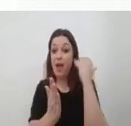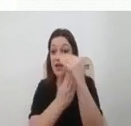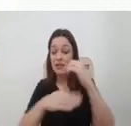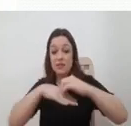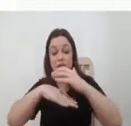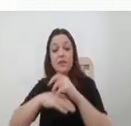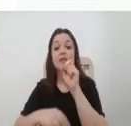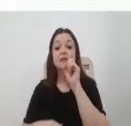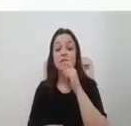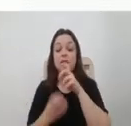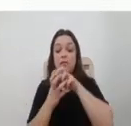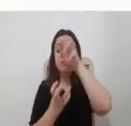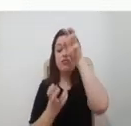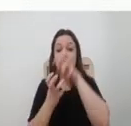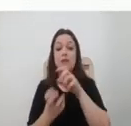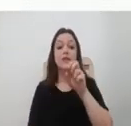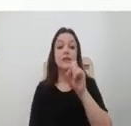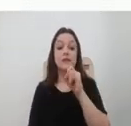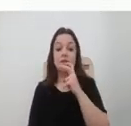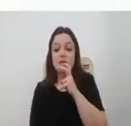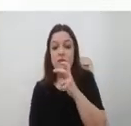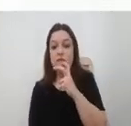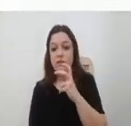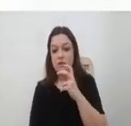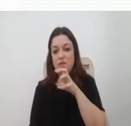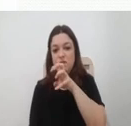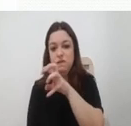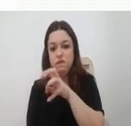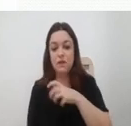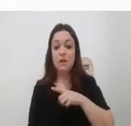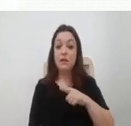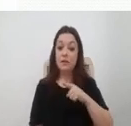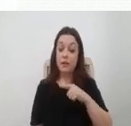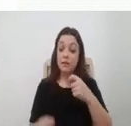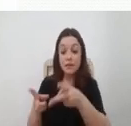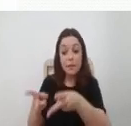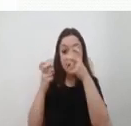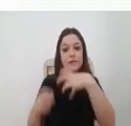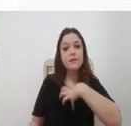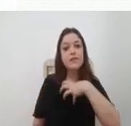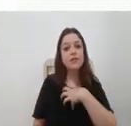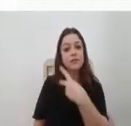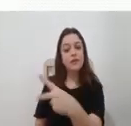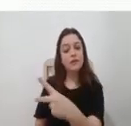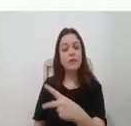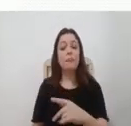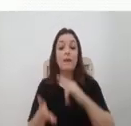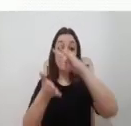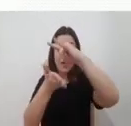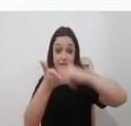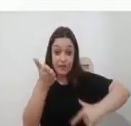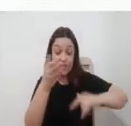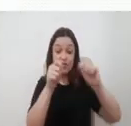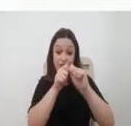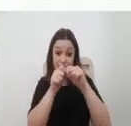apresenta lambedura, se ele boceja, se ele rosna, etc. Então, essa